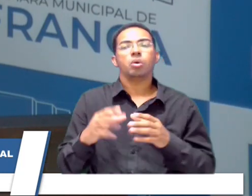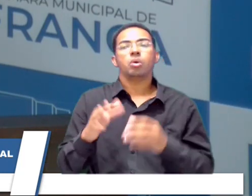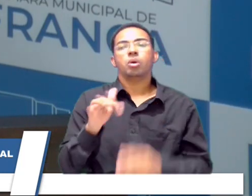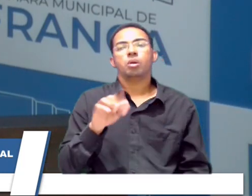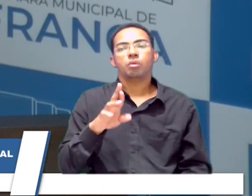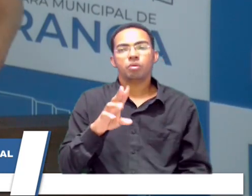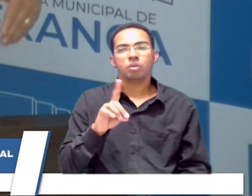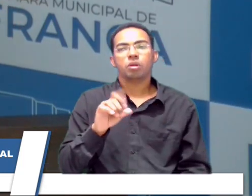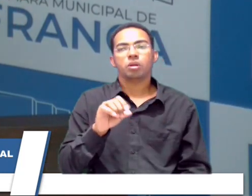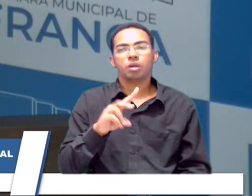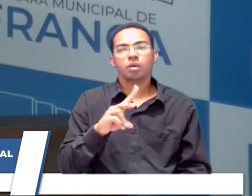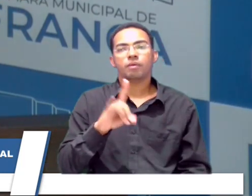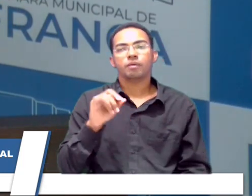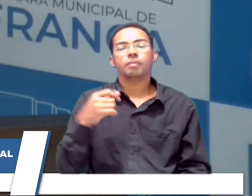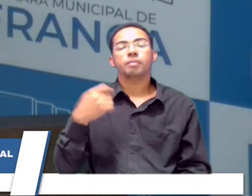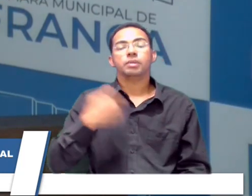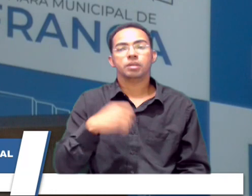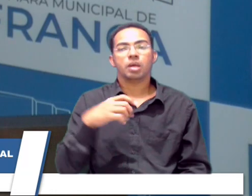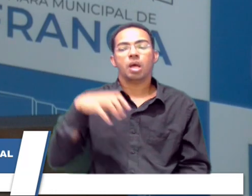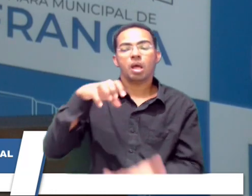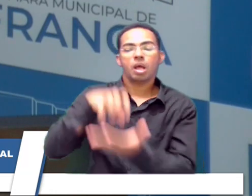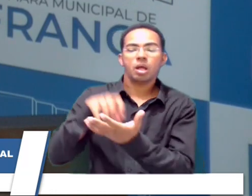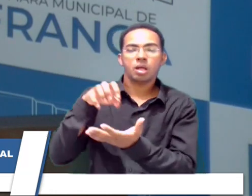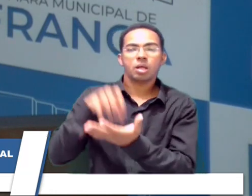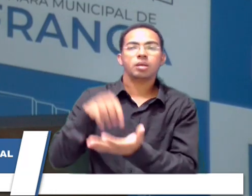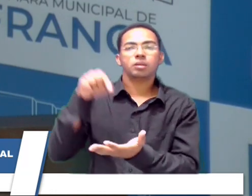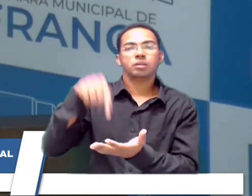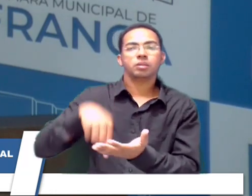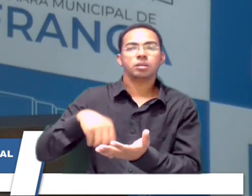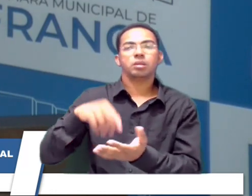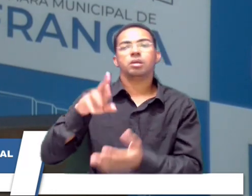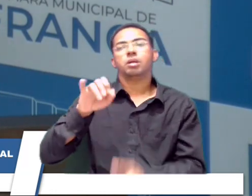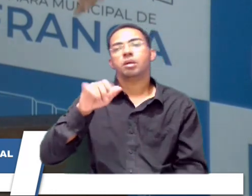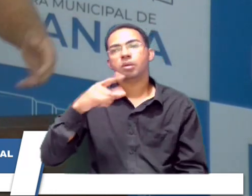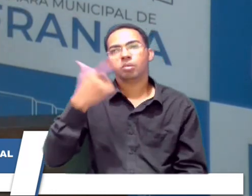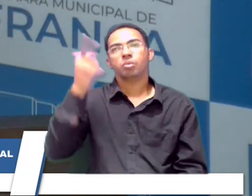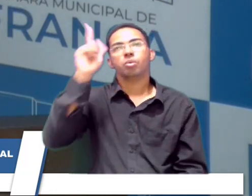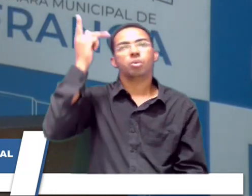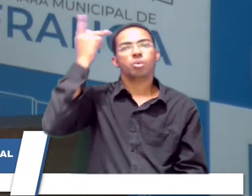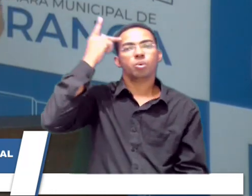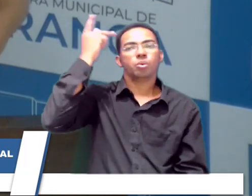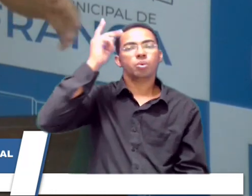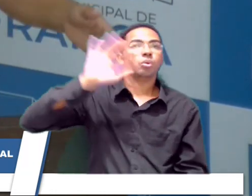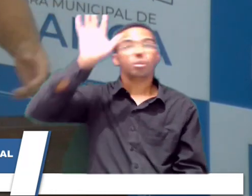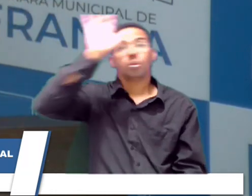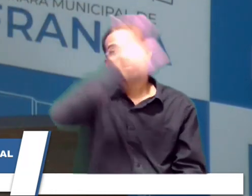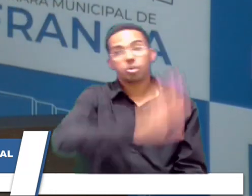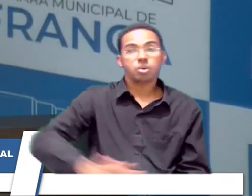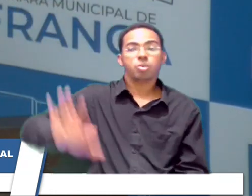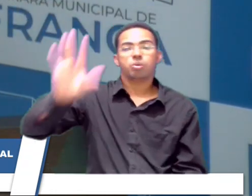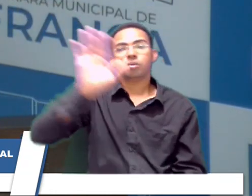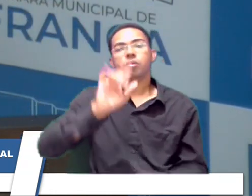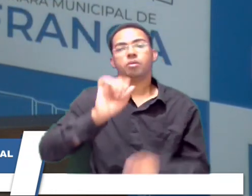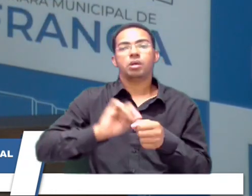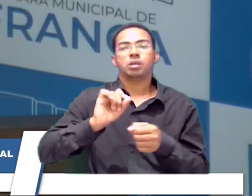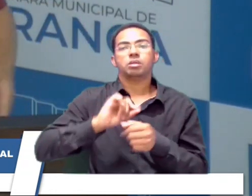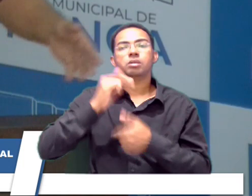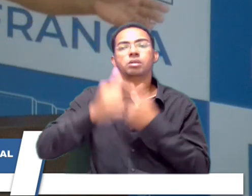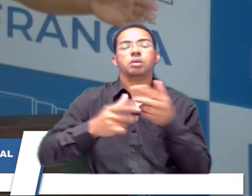Flor da Vida aqui em Ribeirão, em São Paulo, toda a cidade do Brasil, para fazer o trabalho que